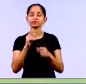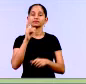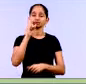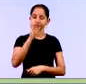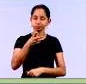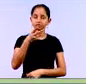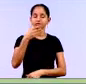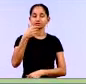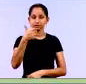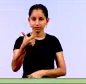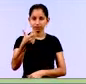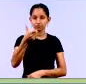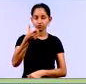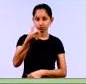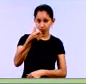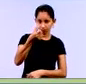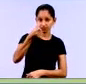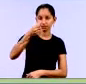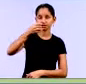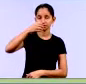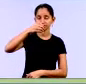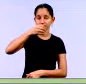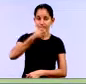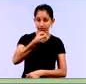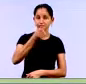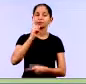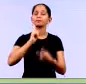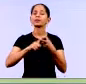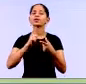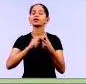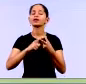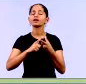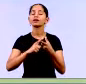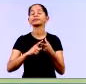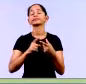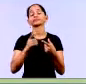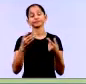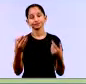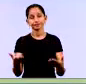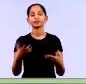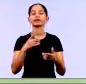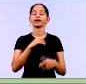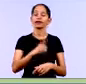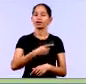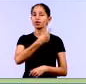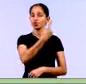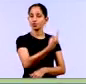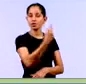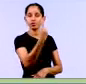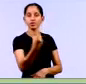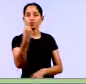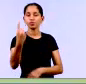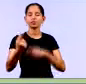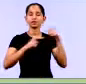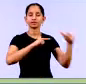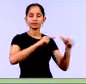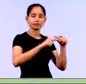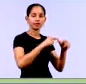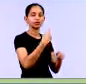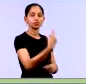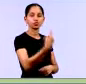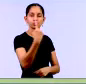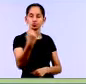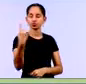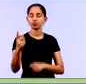160, tá? Por que 160? Porque é a quantidade é a média de horas